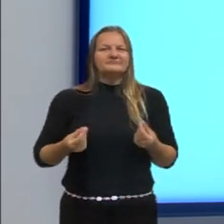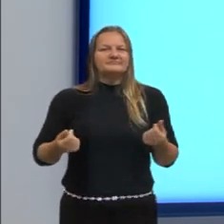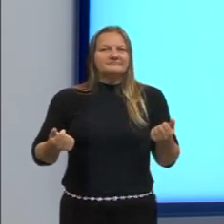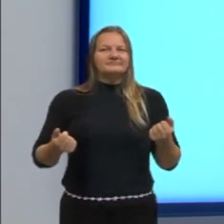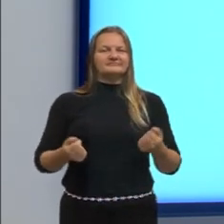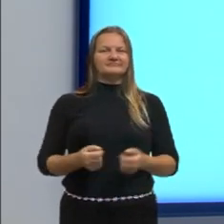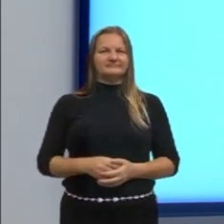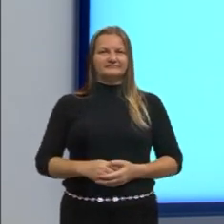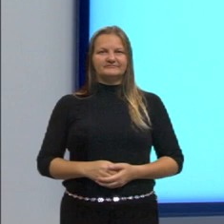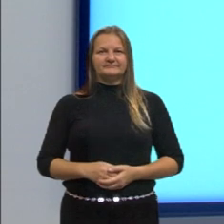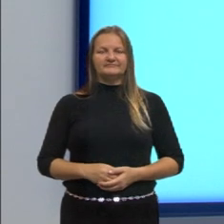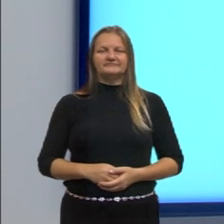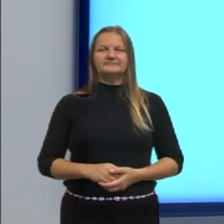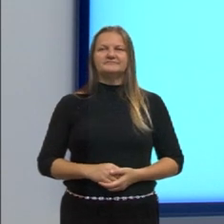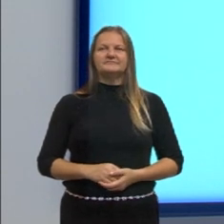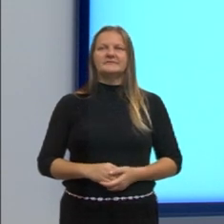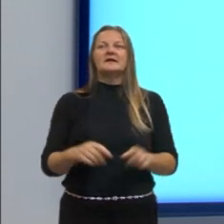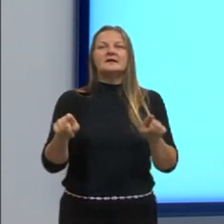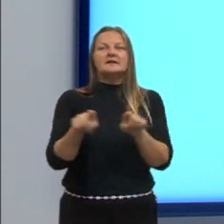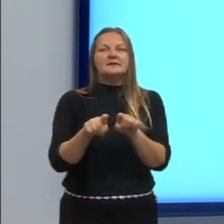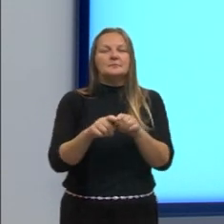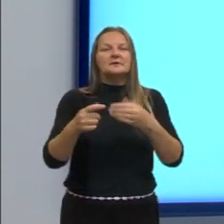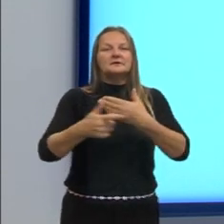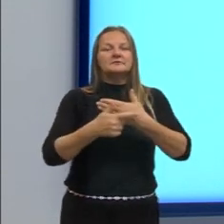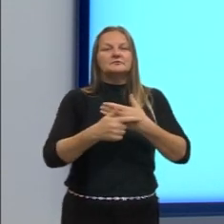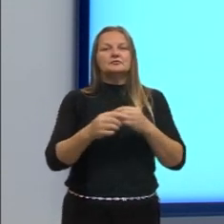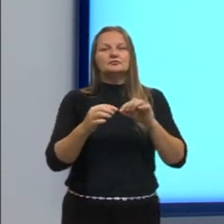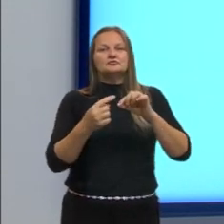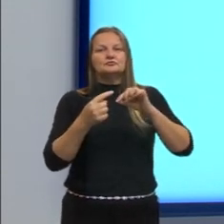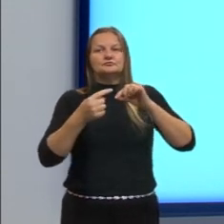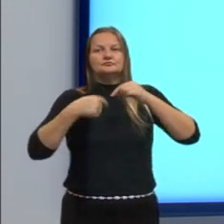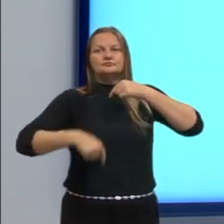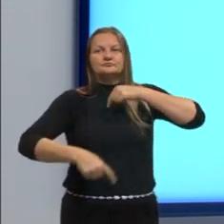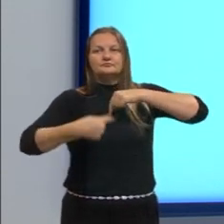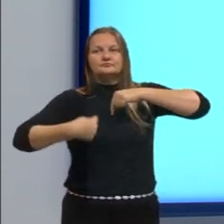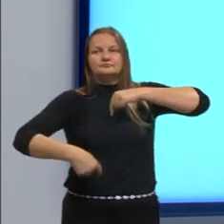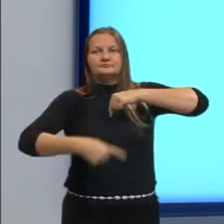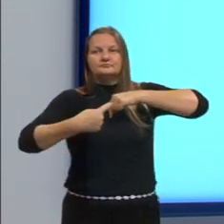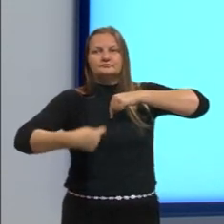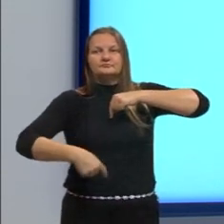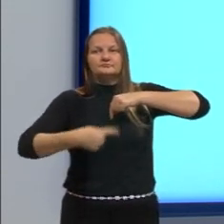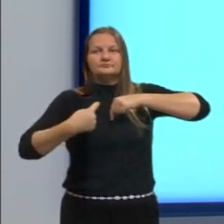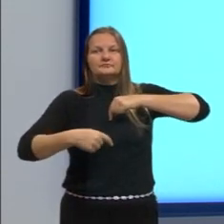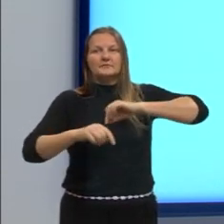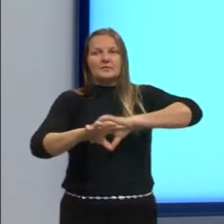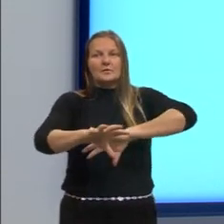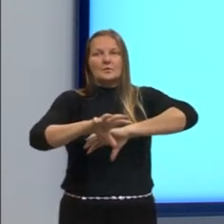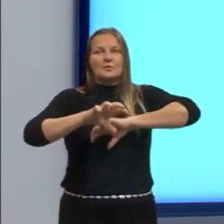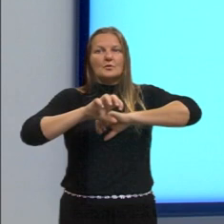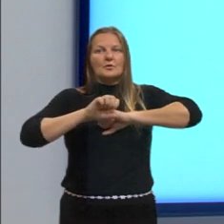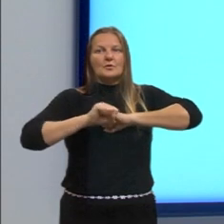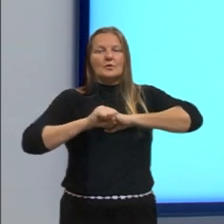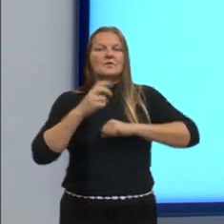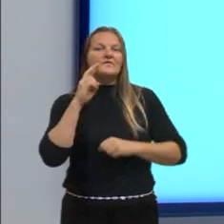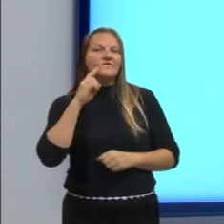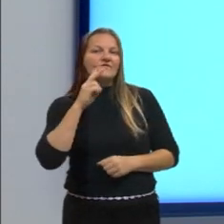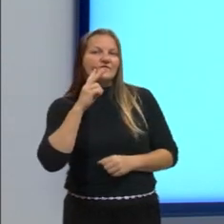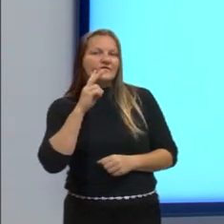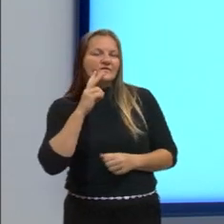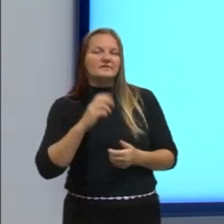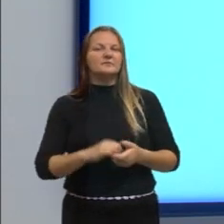também servem como transporte e auxilia a absorver vitaminas